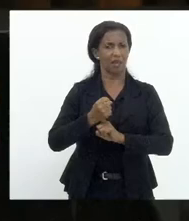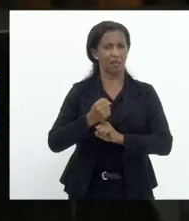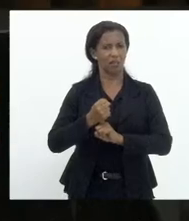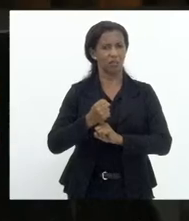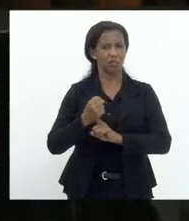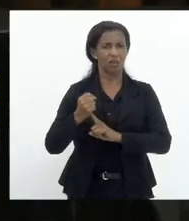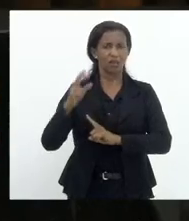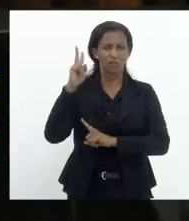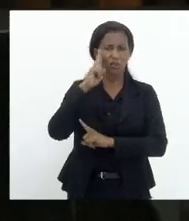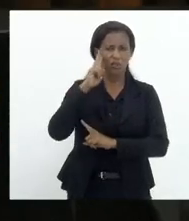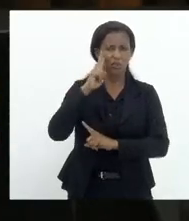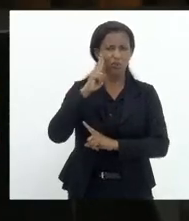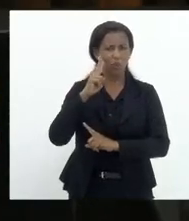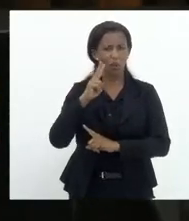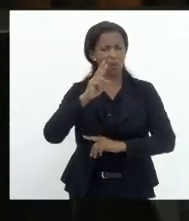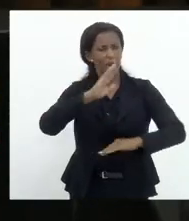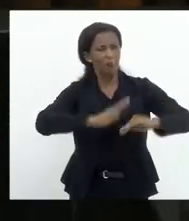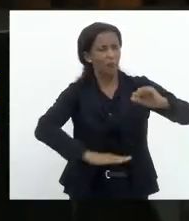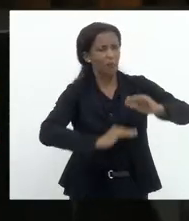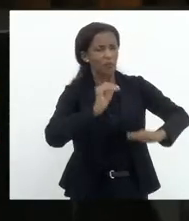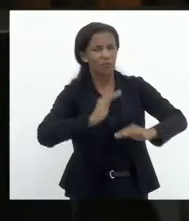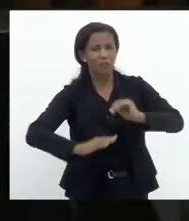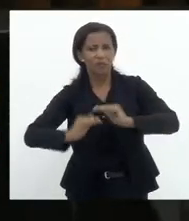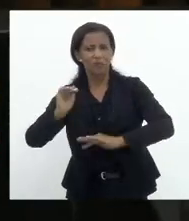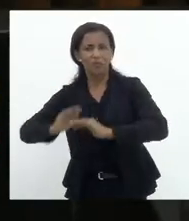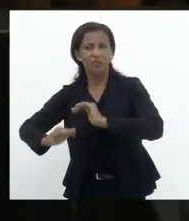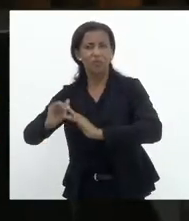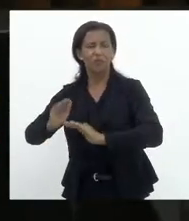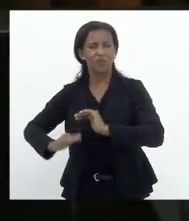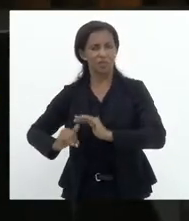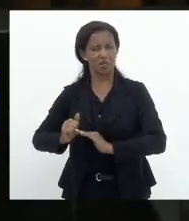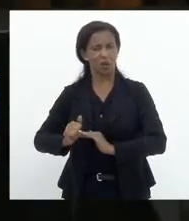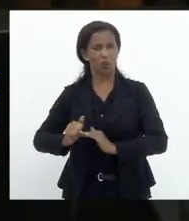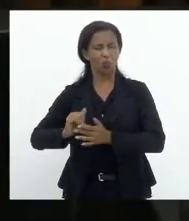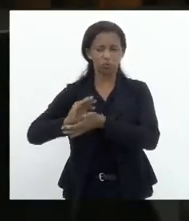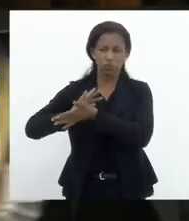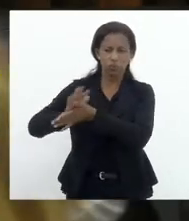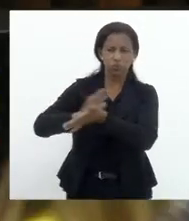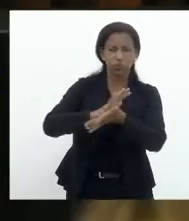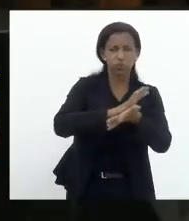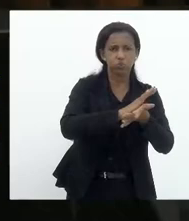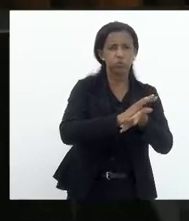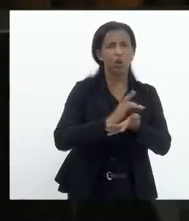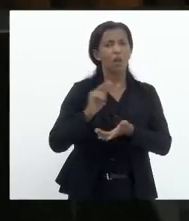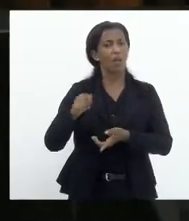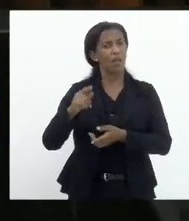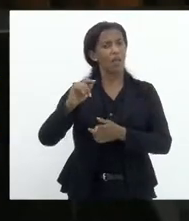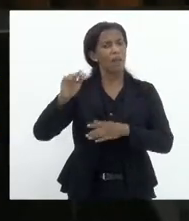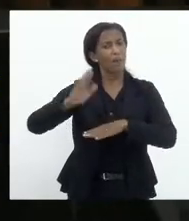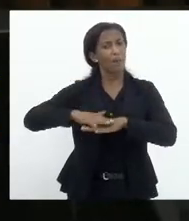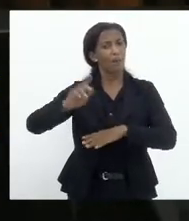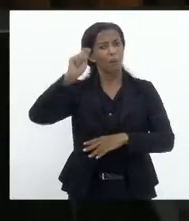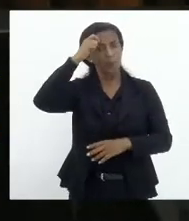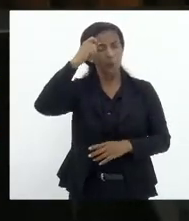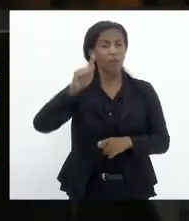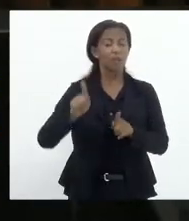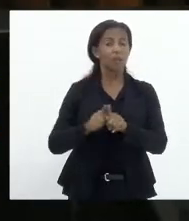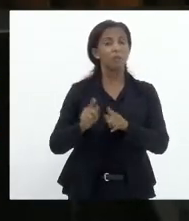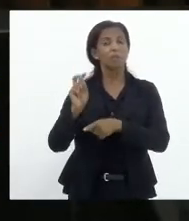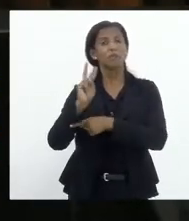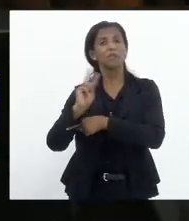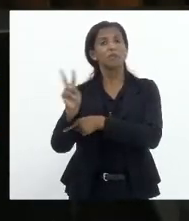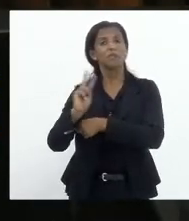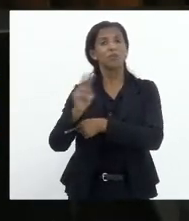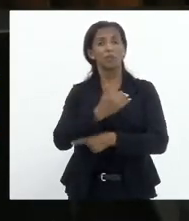até hoje são profissões ocupadas prioritariamente por negros e Paulo do setor da segurança inclusive da nossa